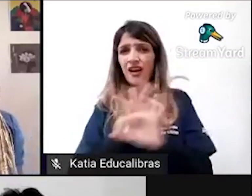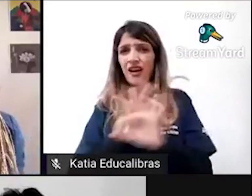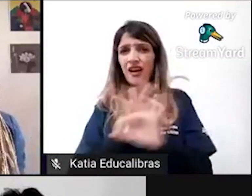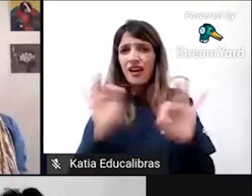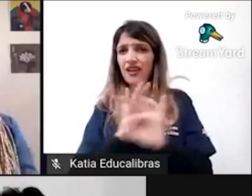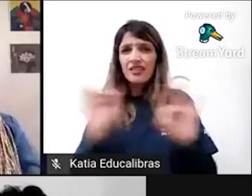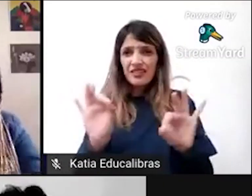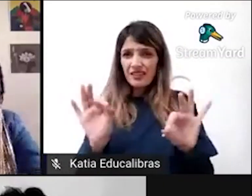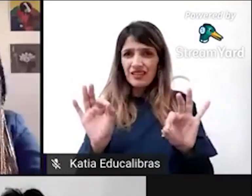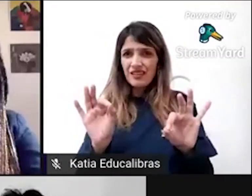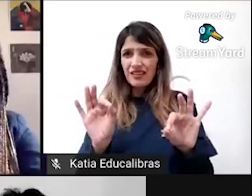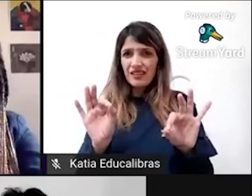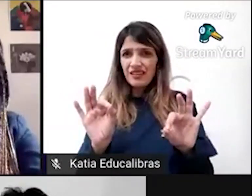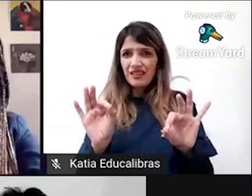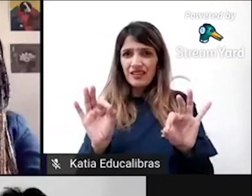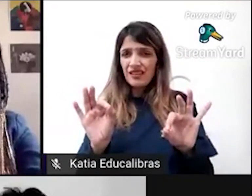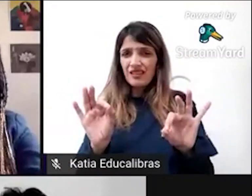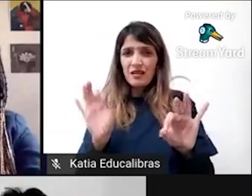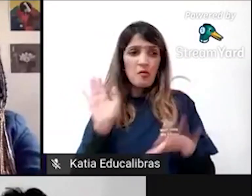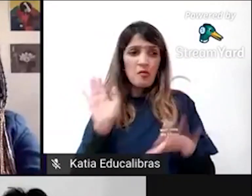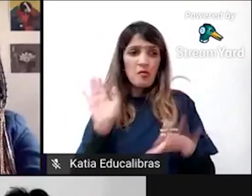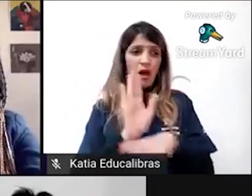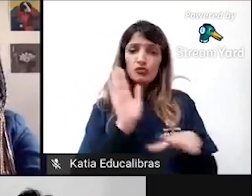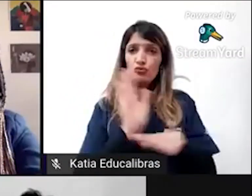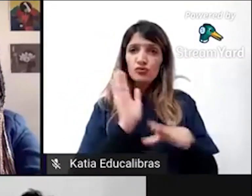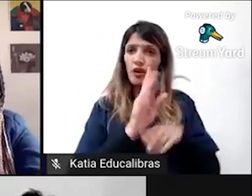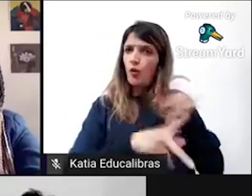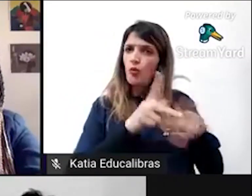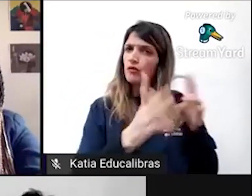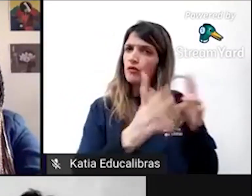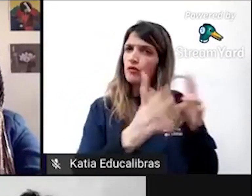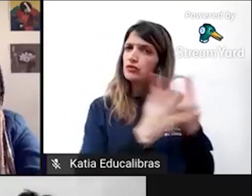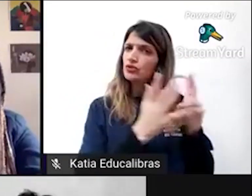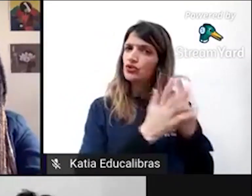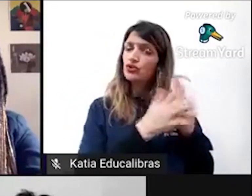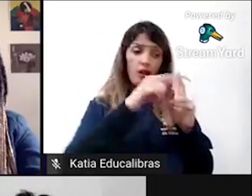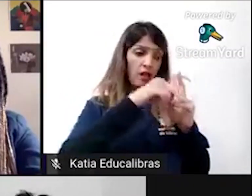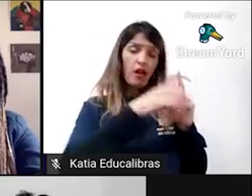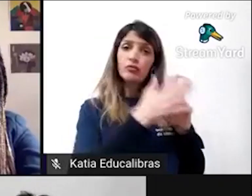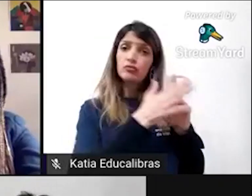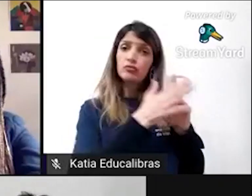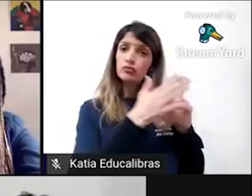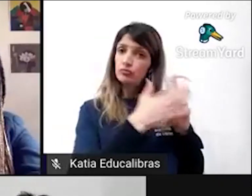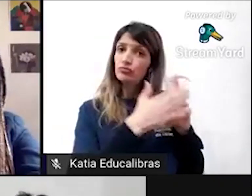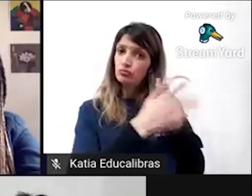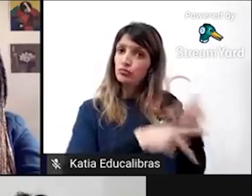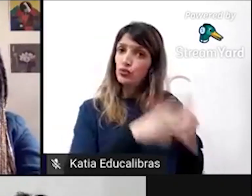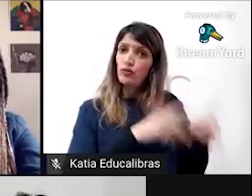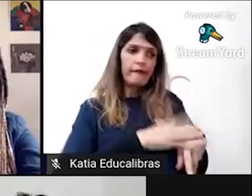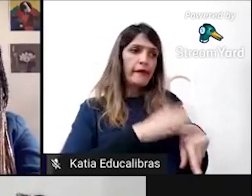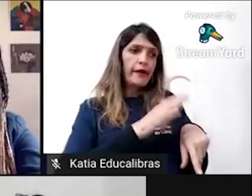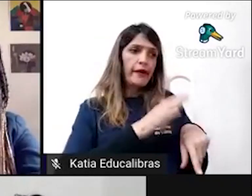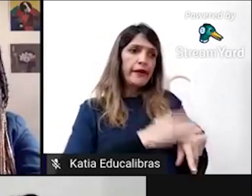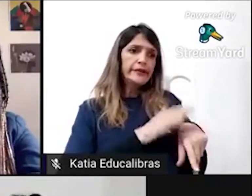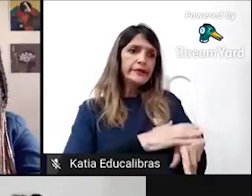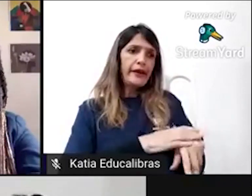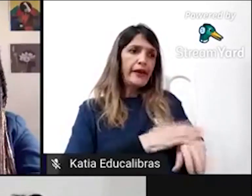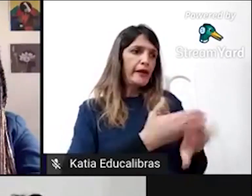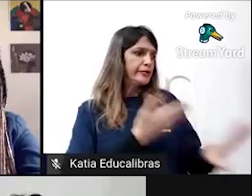sabe? Dar uma força para a gente. E aí os próprios indígenas têm que fazer o lockdown, têm